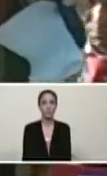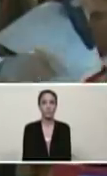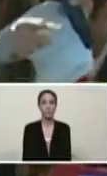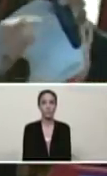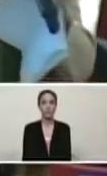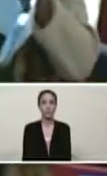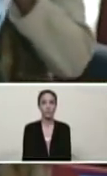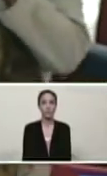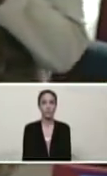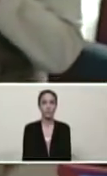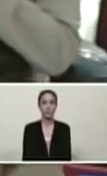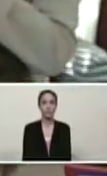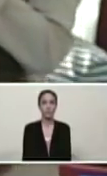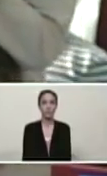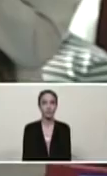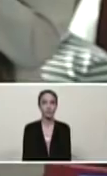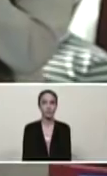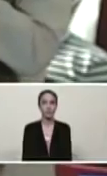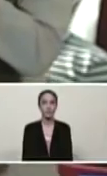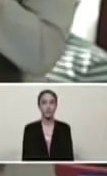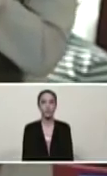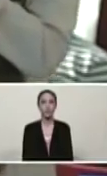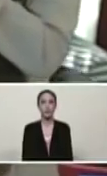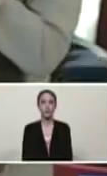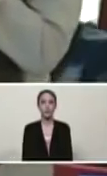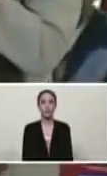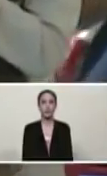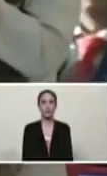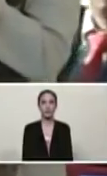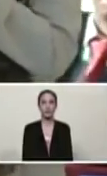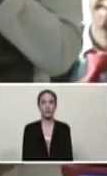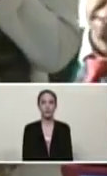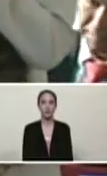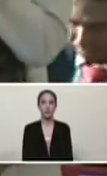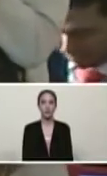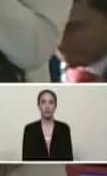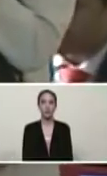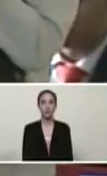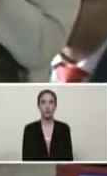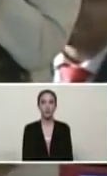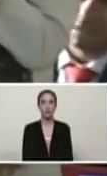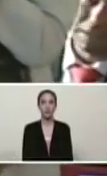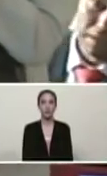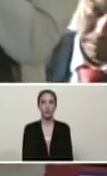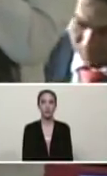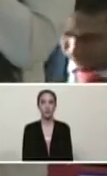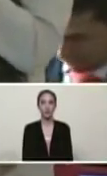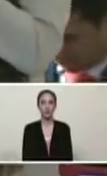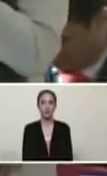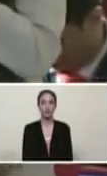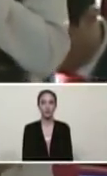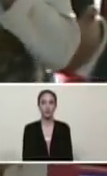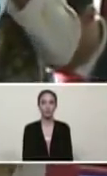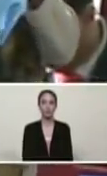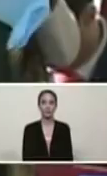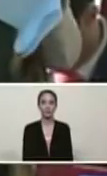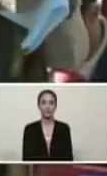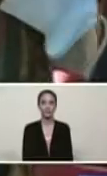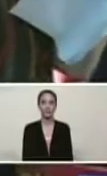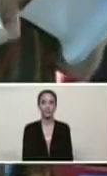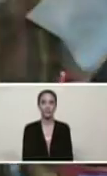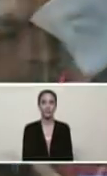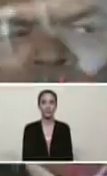povo bolivariano venceu o imperialismo há pouco tempo atrás, libertando o comandante Hugo Chávez